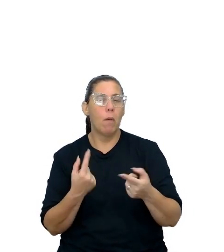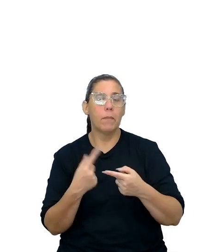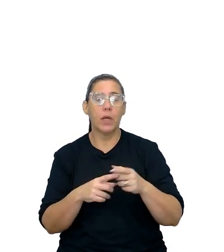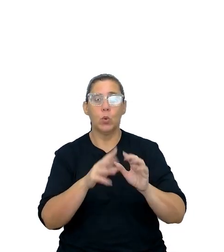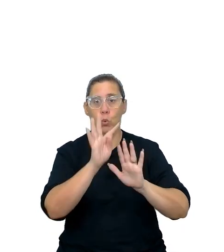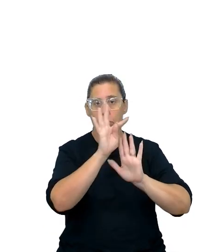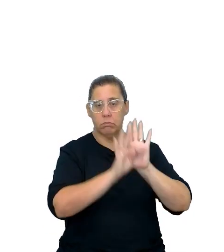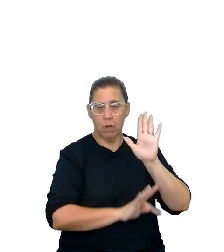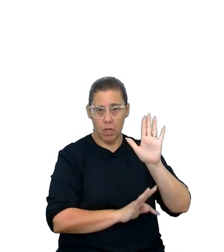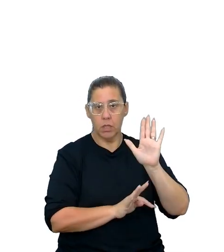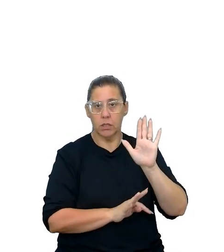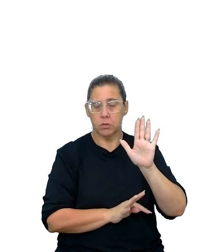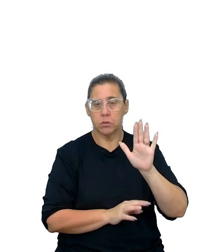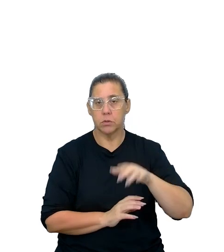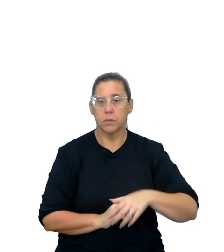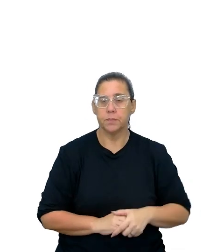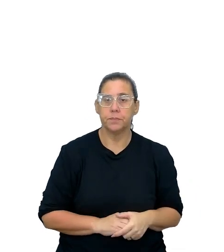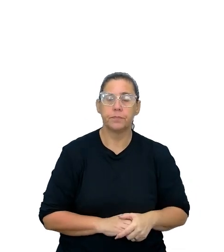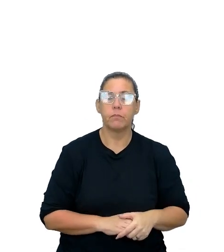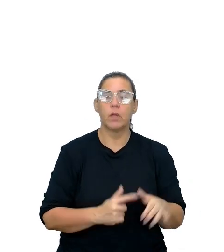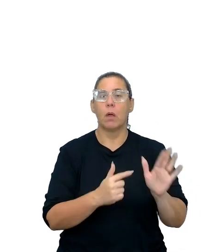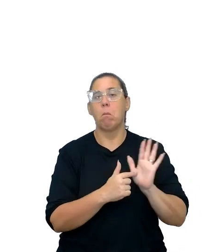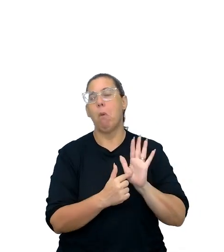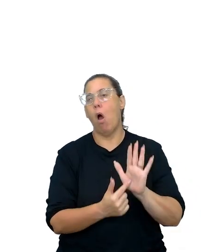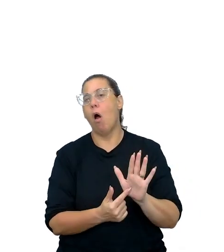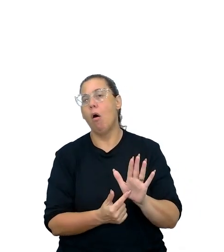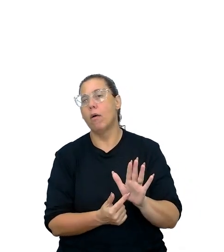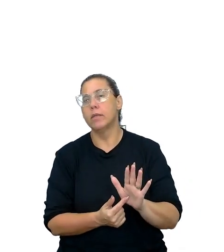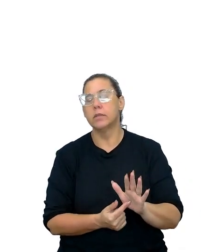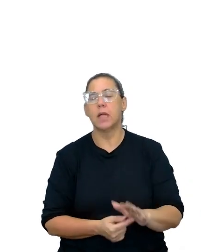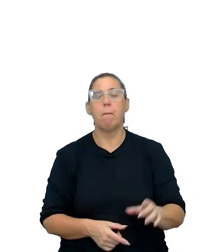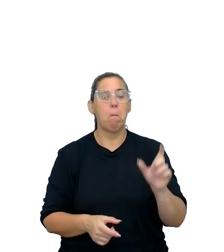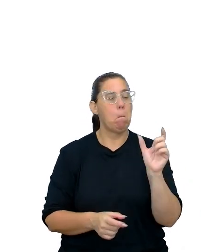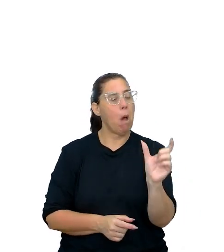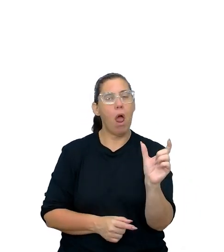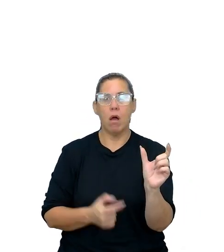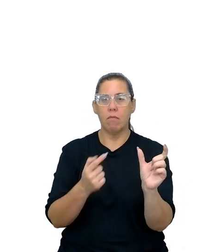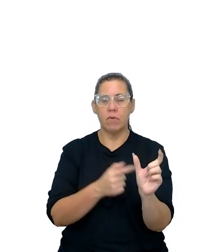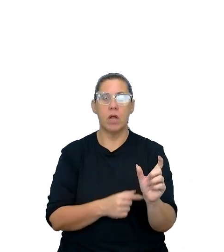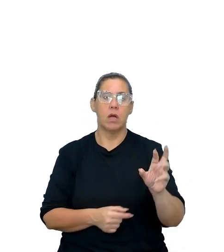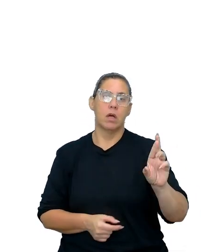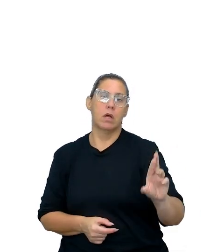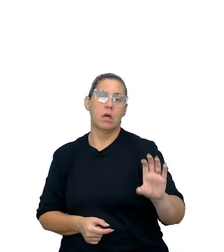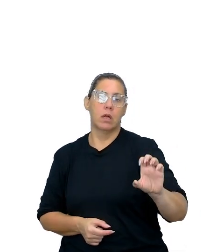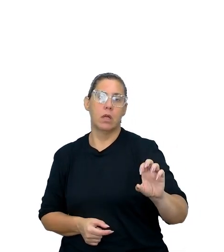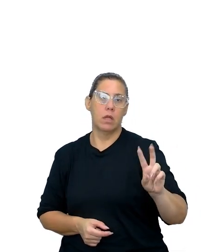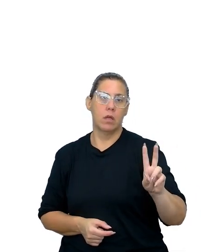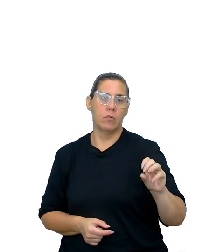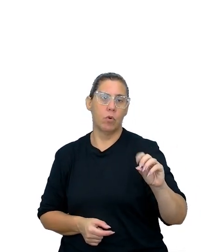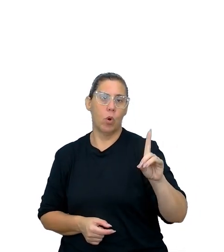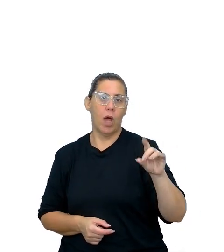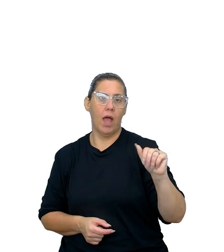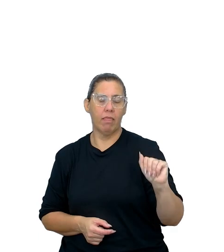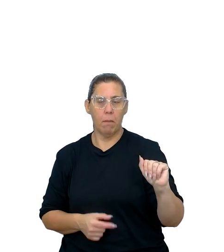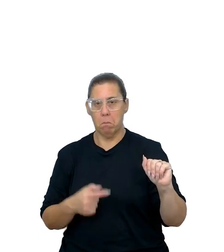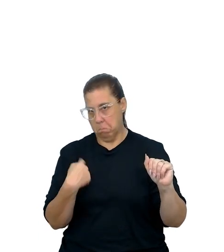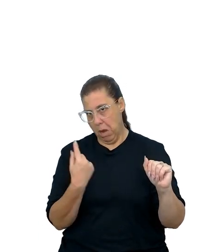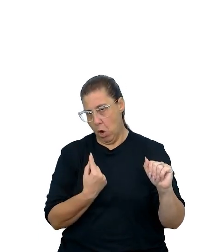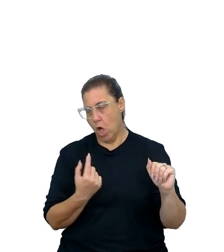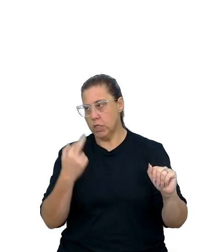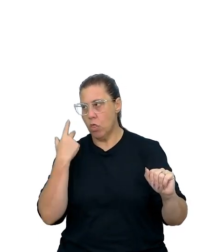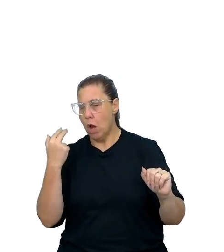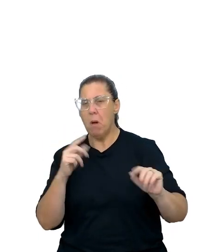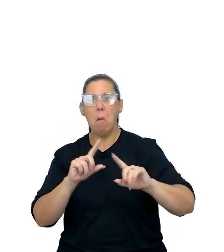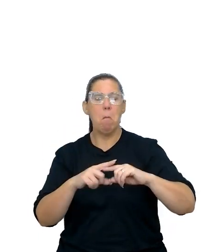texto, né, na situação problema, traz sobre isso, né? A palavra revoada. Para a gente é muito comum, mas para as crianças, será que eles